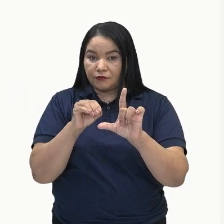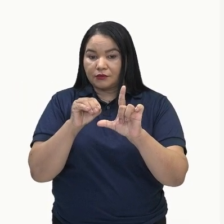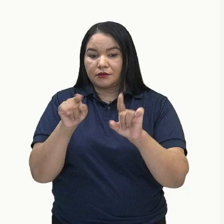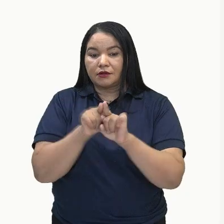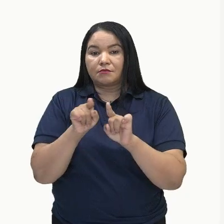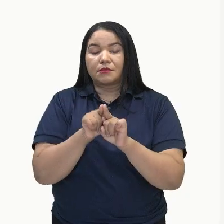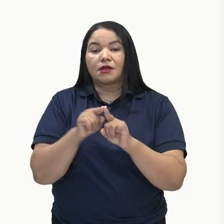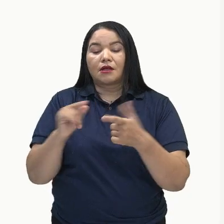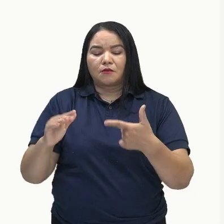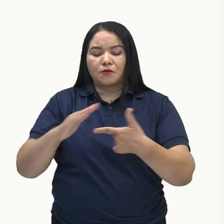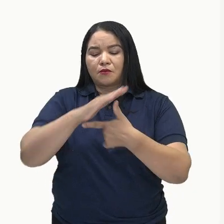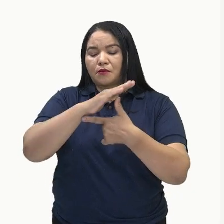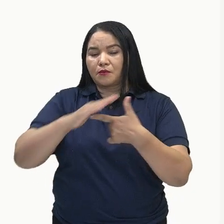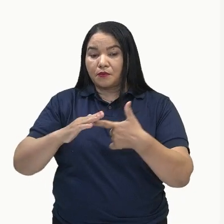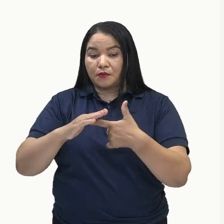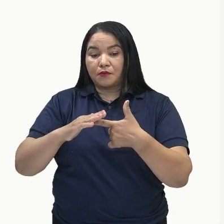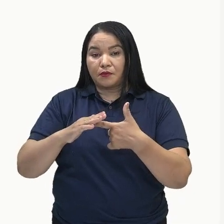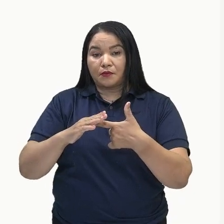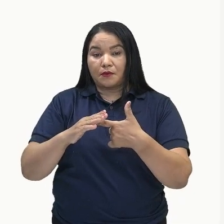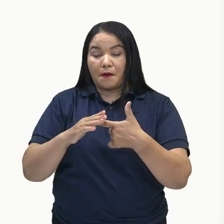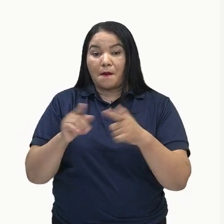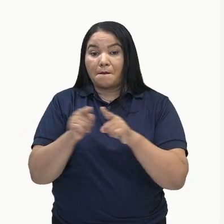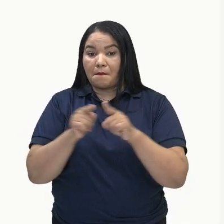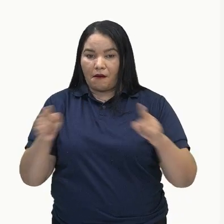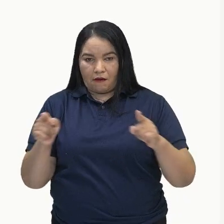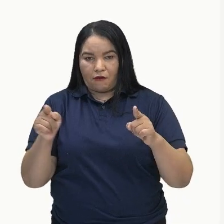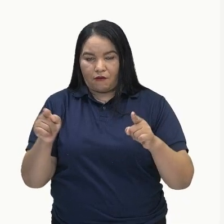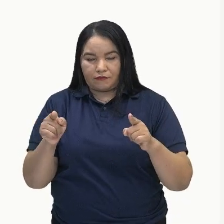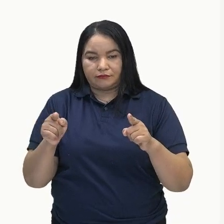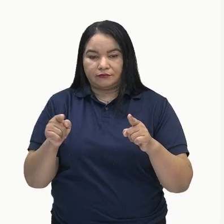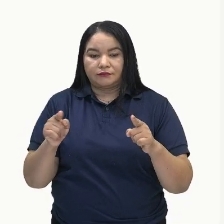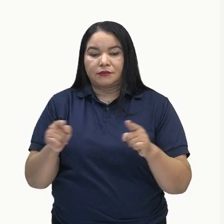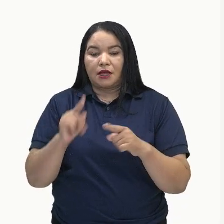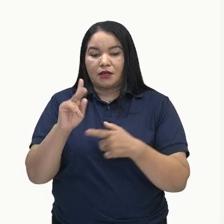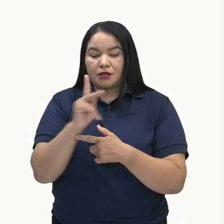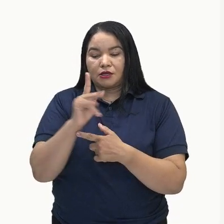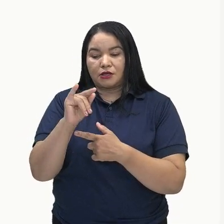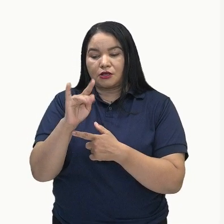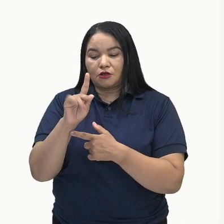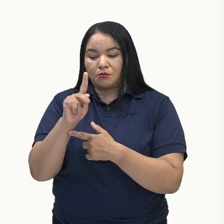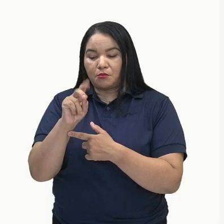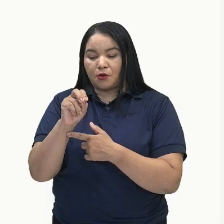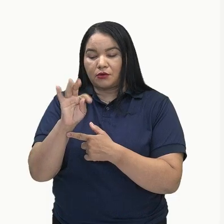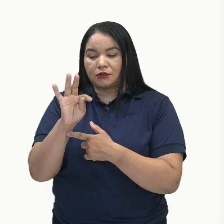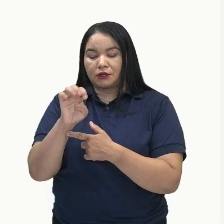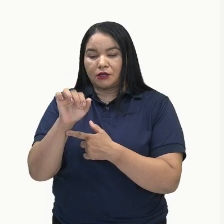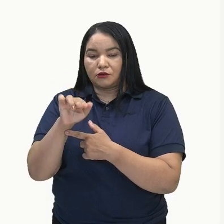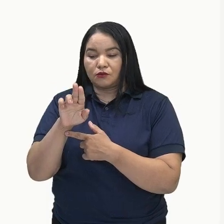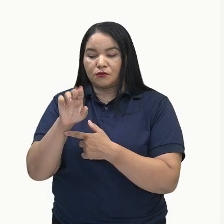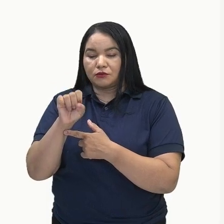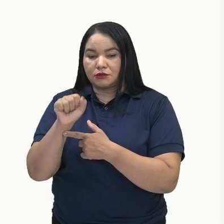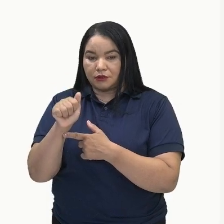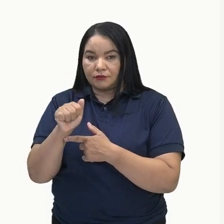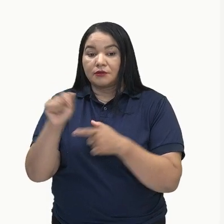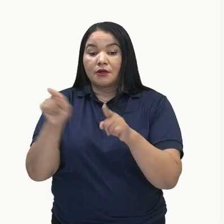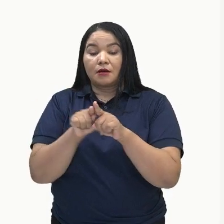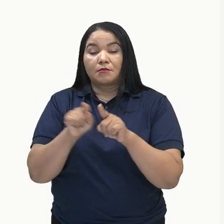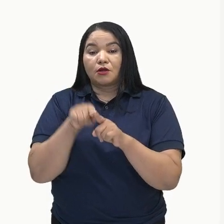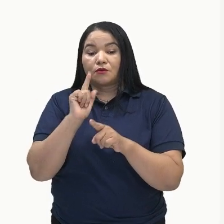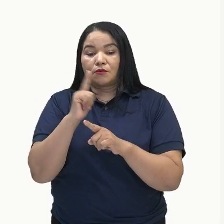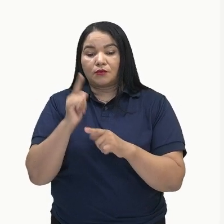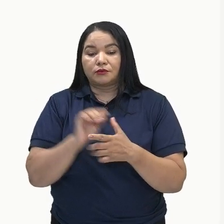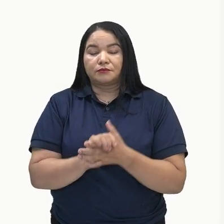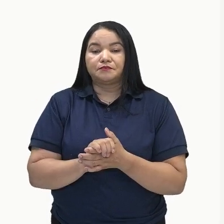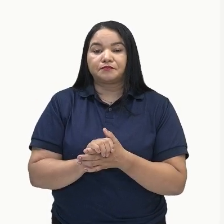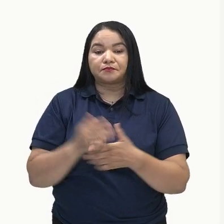lado maior, tá bom? Essa é uma boa dica para a gente identificar a hipotenusa. Mas a outra dica, falando isso matematicamente, é que a